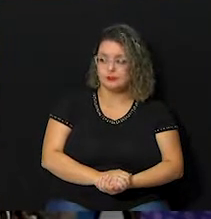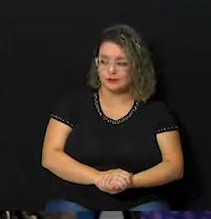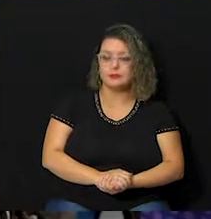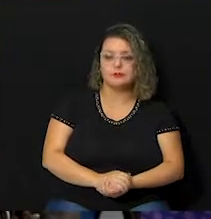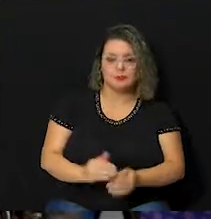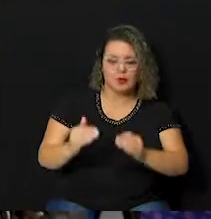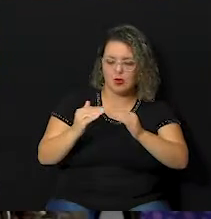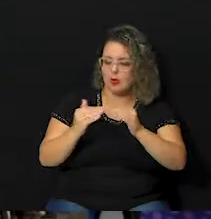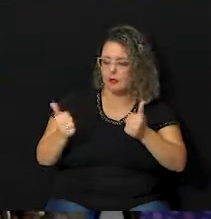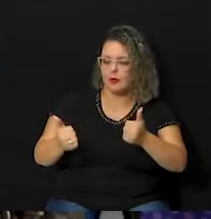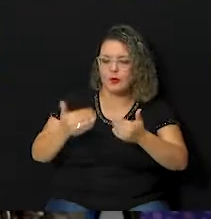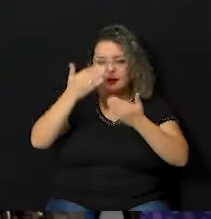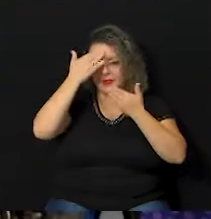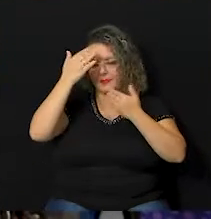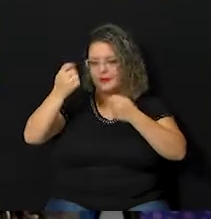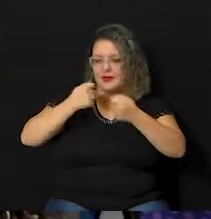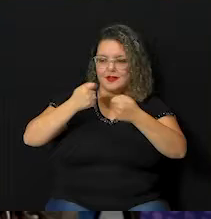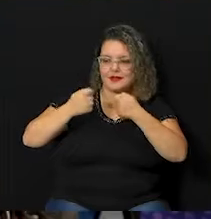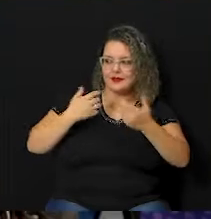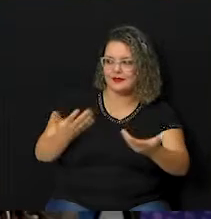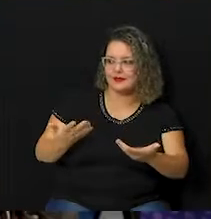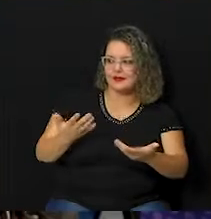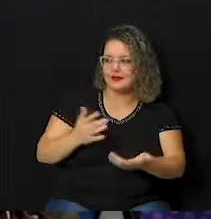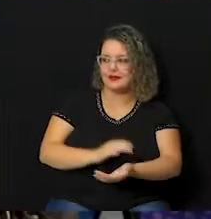Fechou. Muito obrigado pela entrevista, viu?